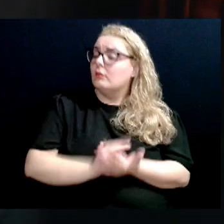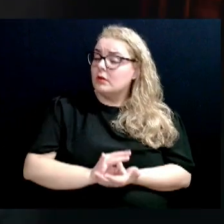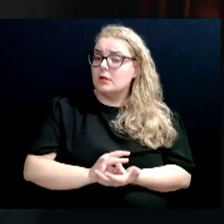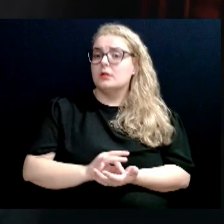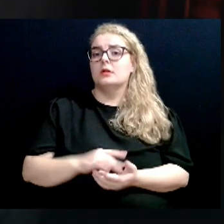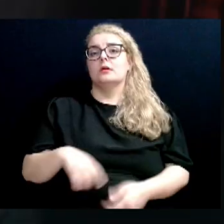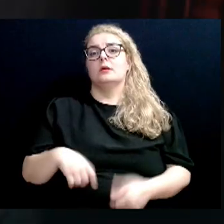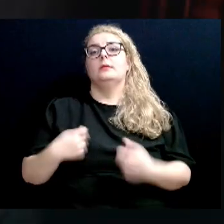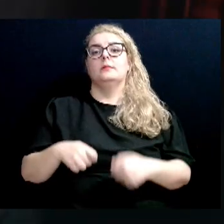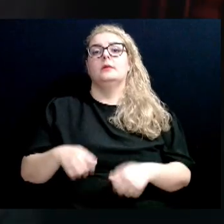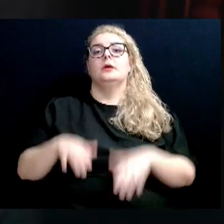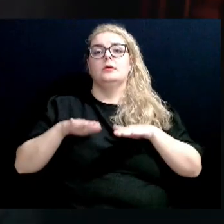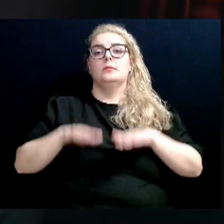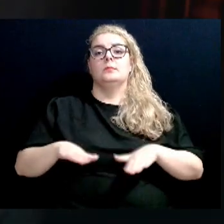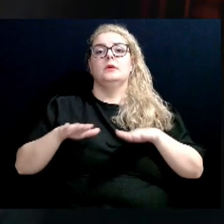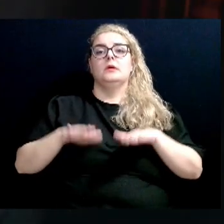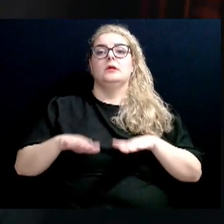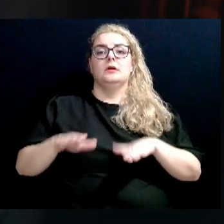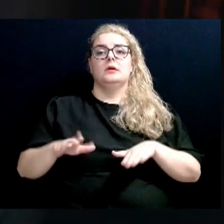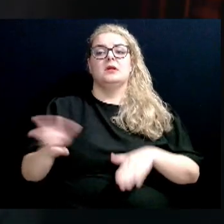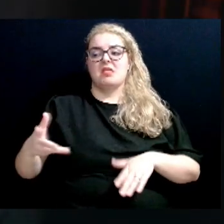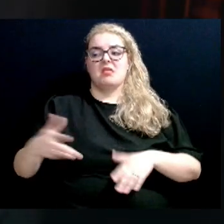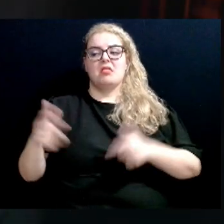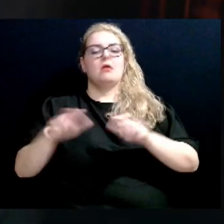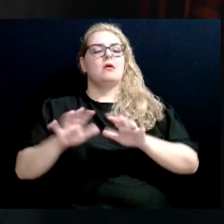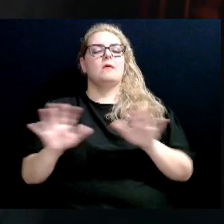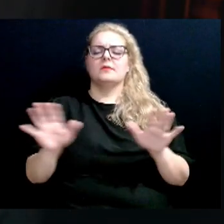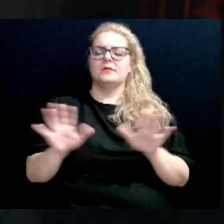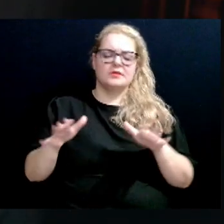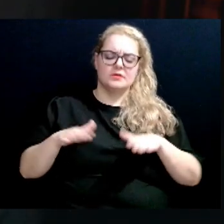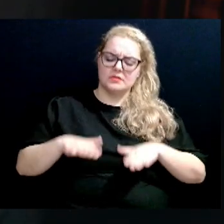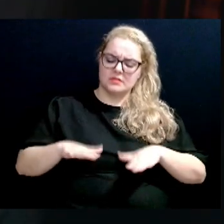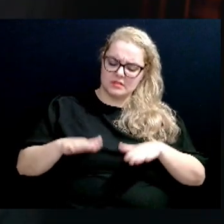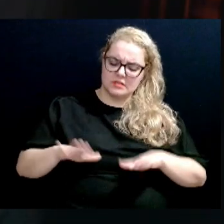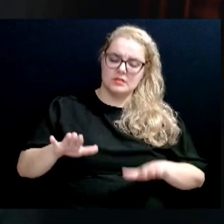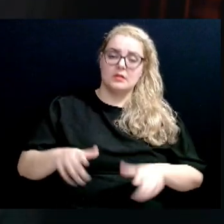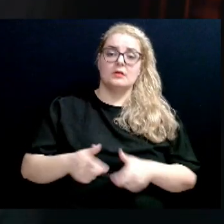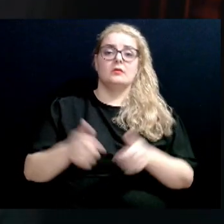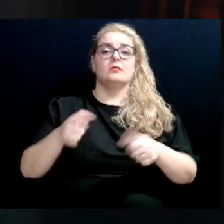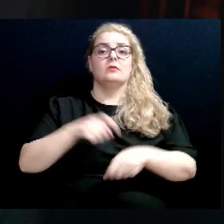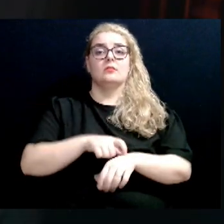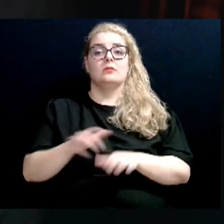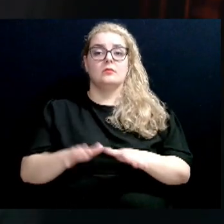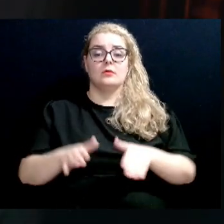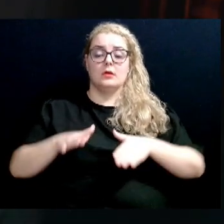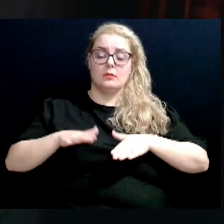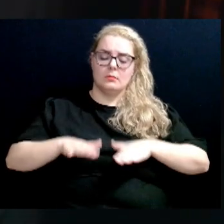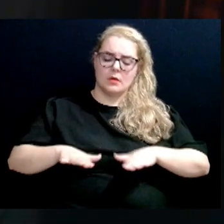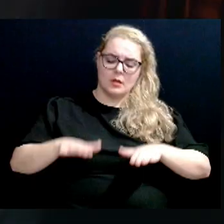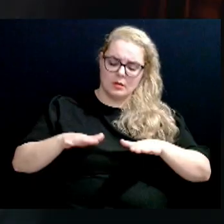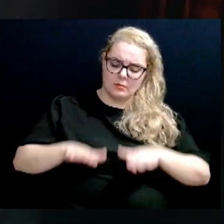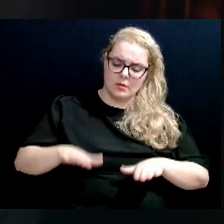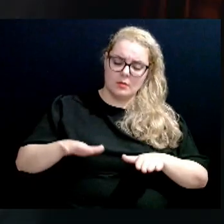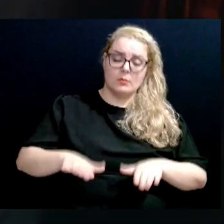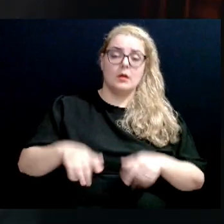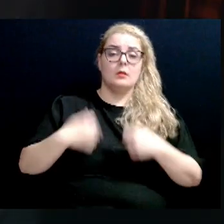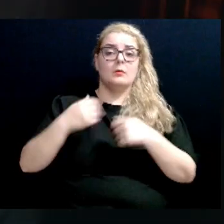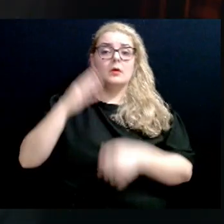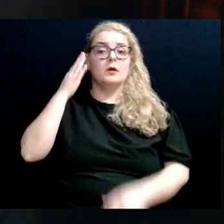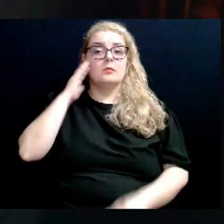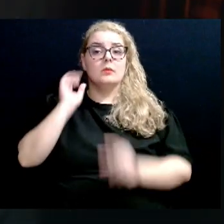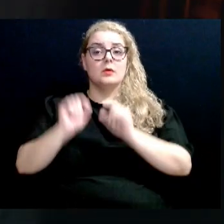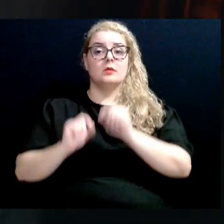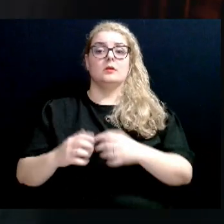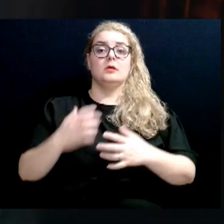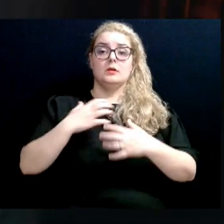desacelerar. Esse é o grande momento, sabe? Desacelerar. Precisamos entender que sentir cansaço está tudo